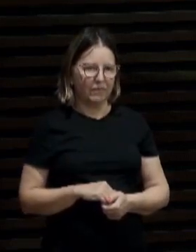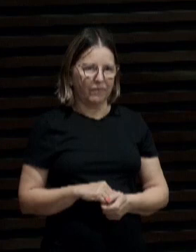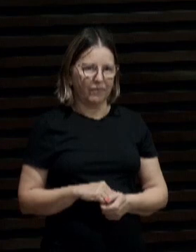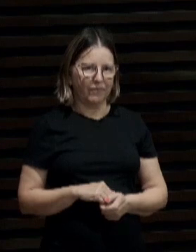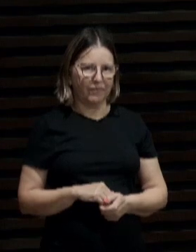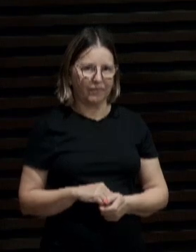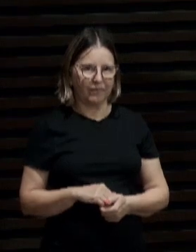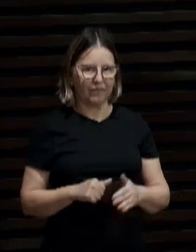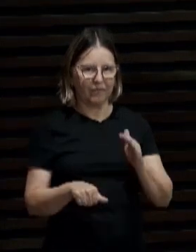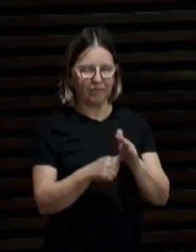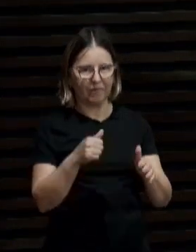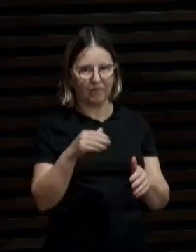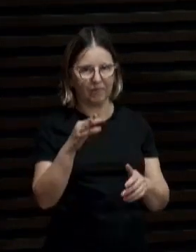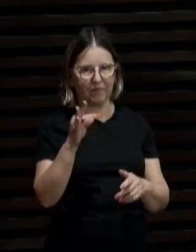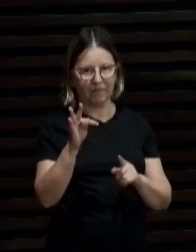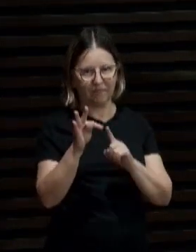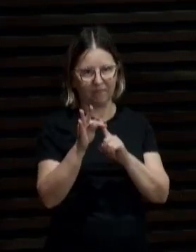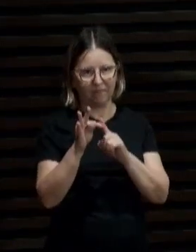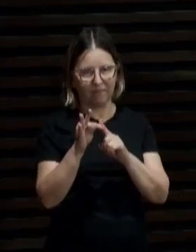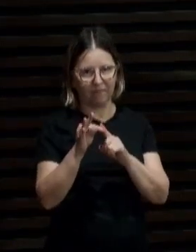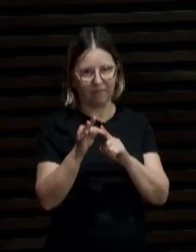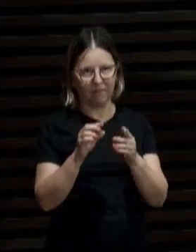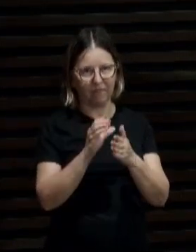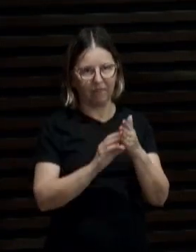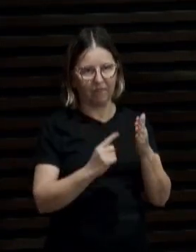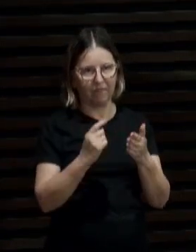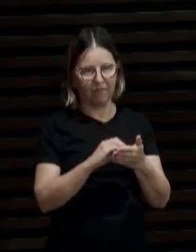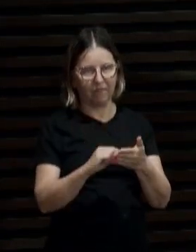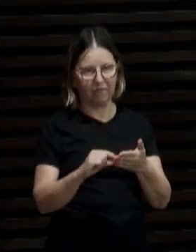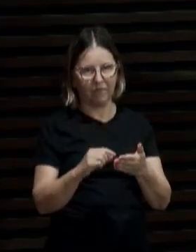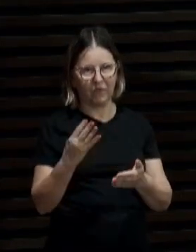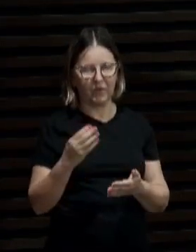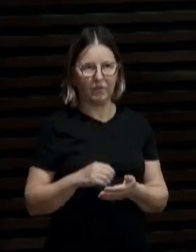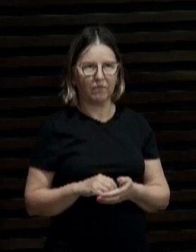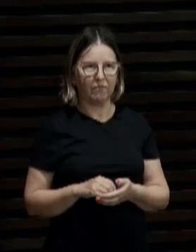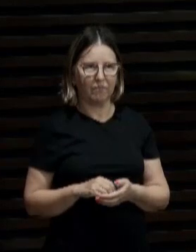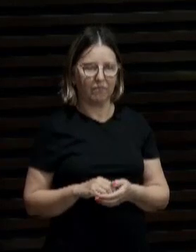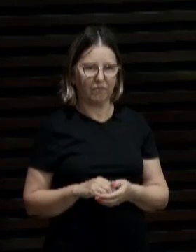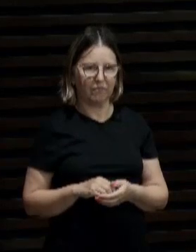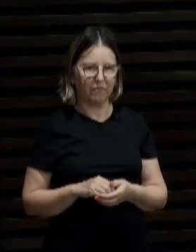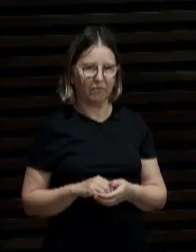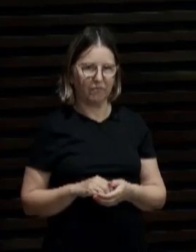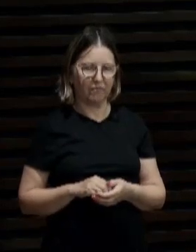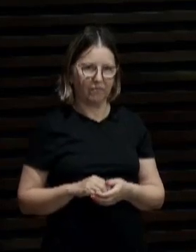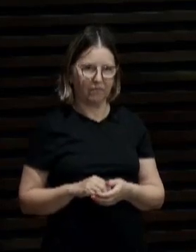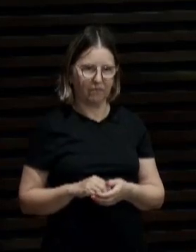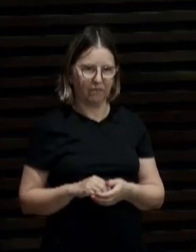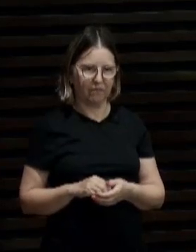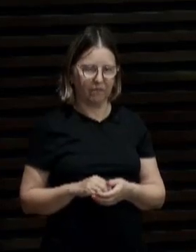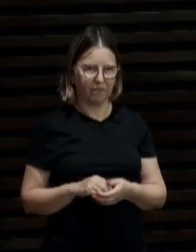importante. 1 Timóteo 1, 4 a 7. Nem se ocupem com fábulas e genealogias sem